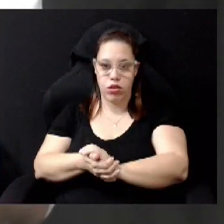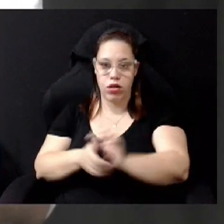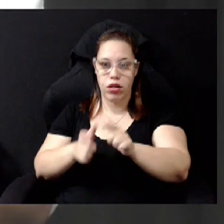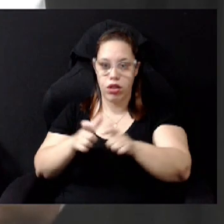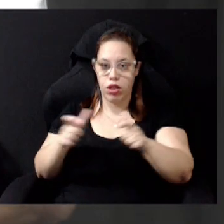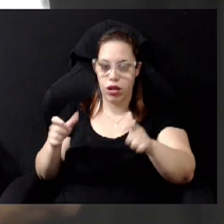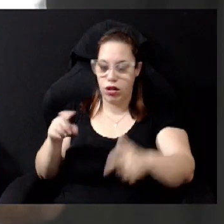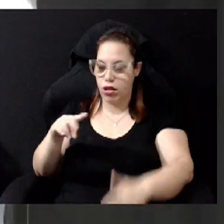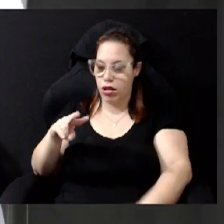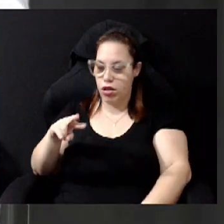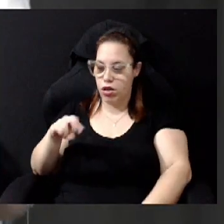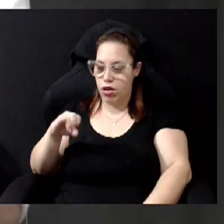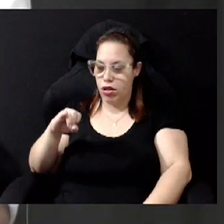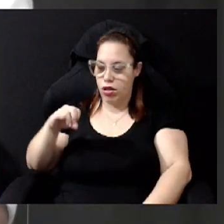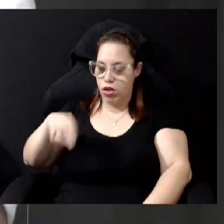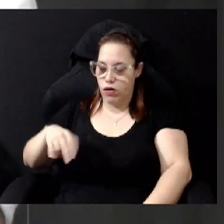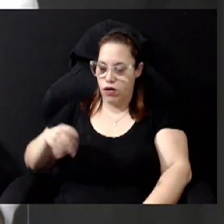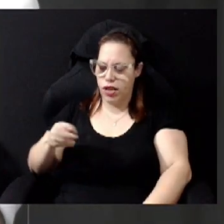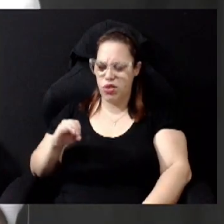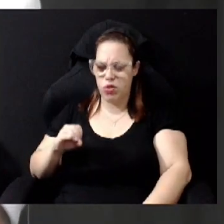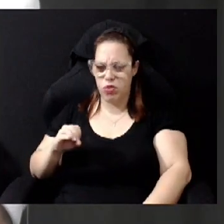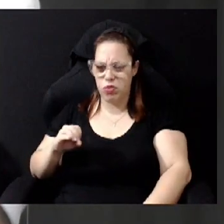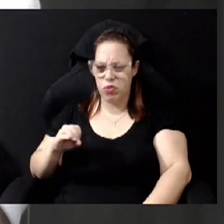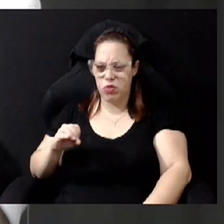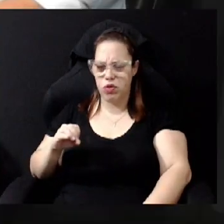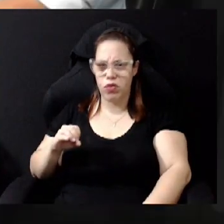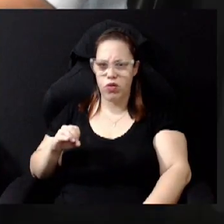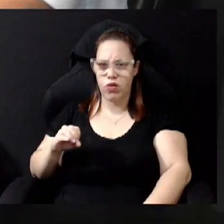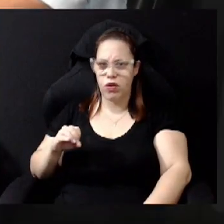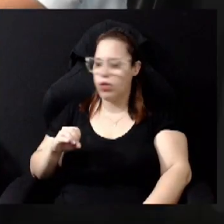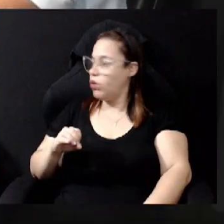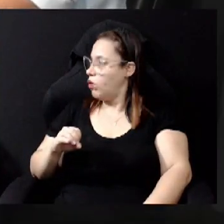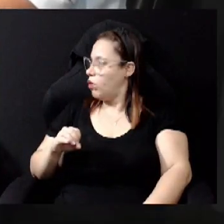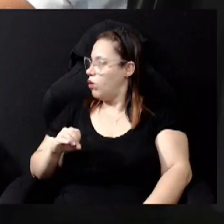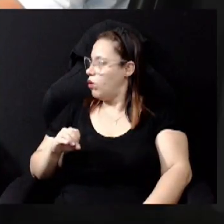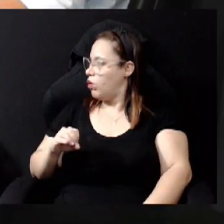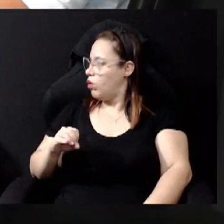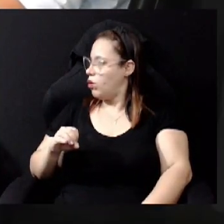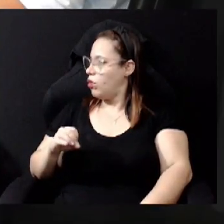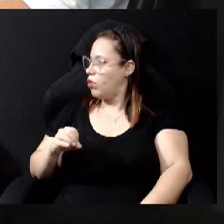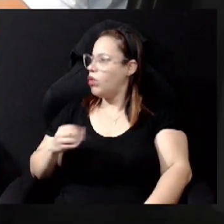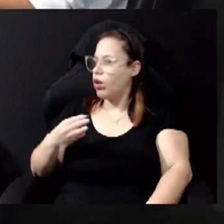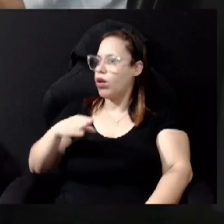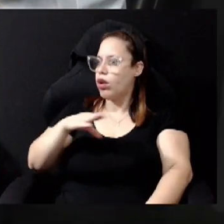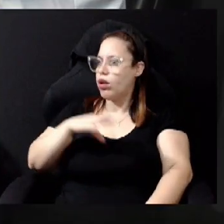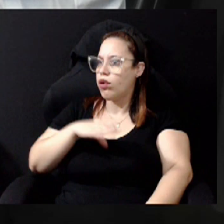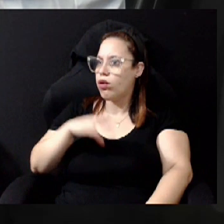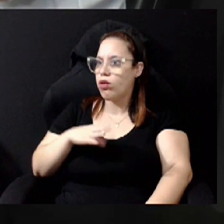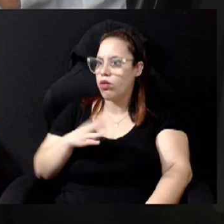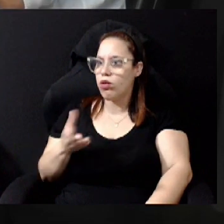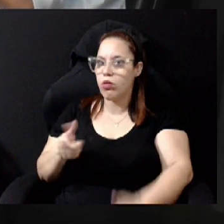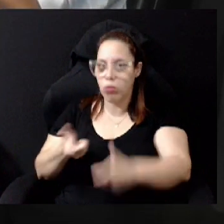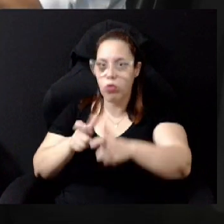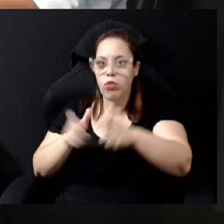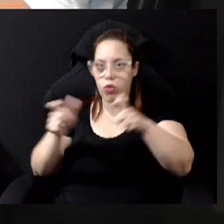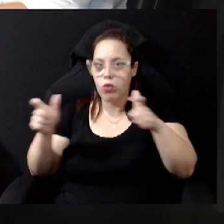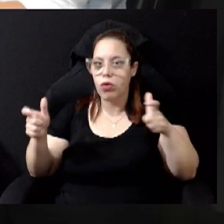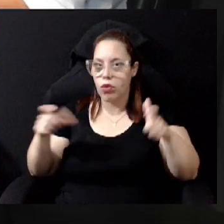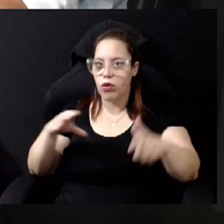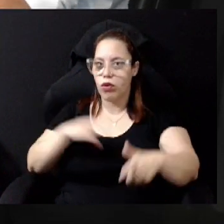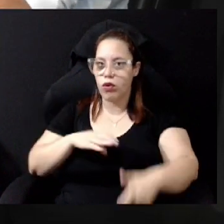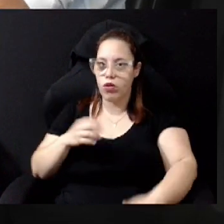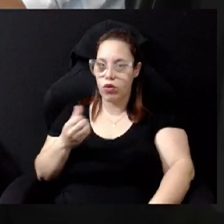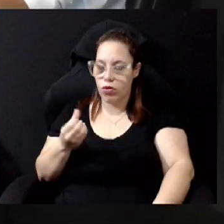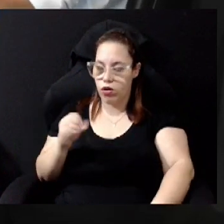Vinhedo está maior. Mas se você for na cidade de Vinhedo... Quase o tamanho de um município. Ela é maior que muitos municípios. São 60 mil